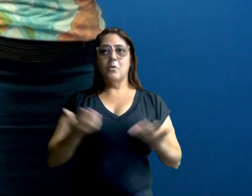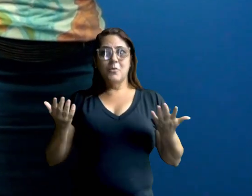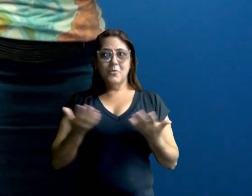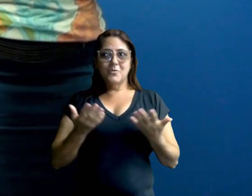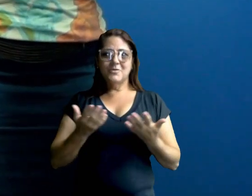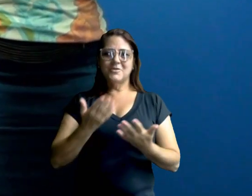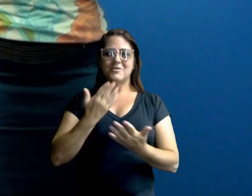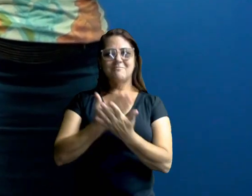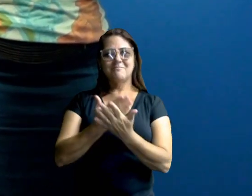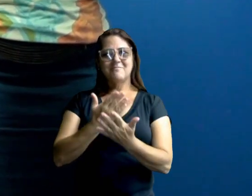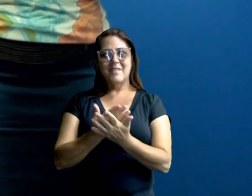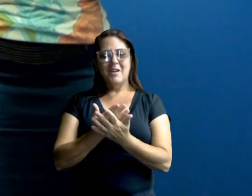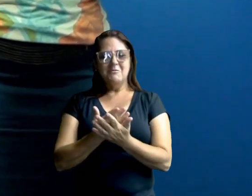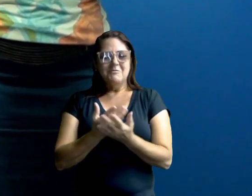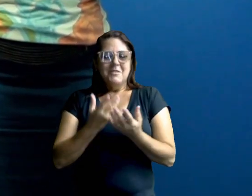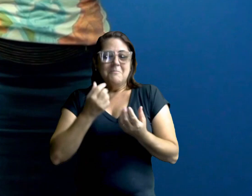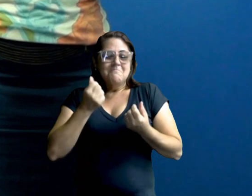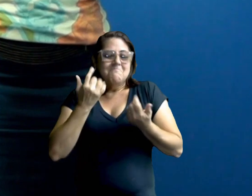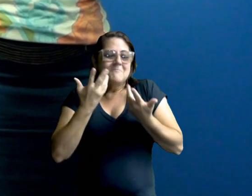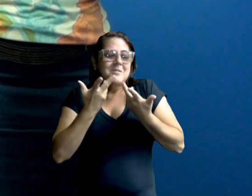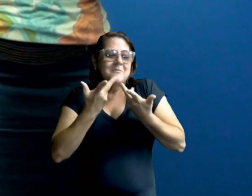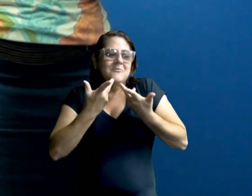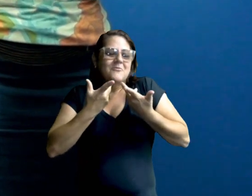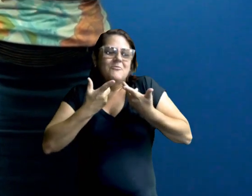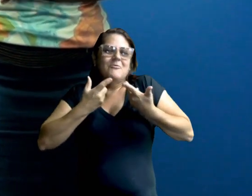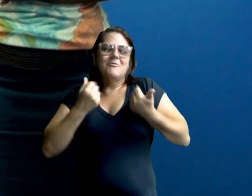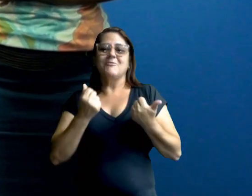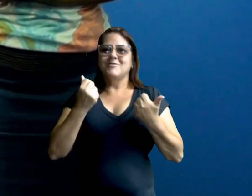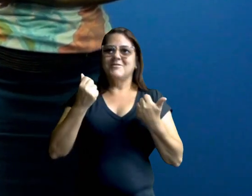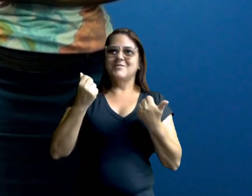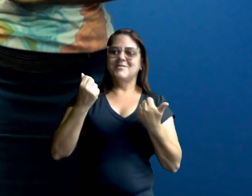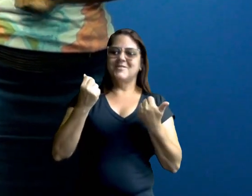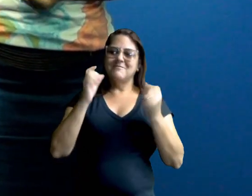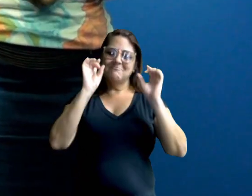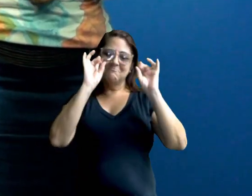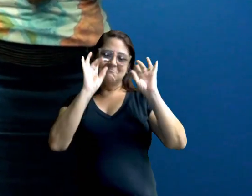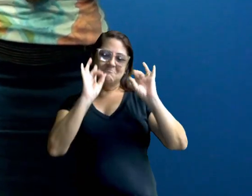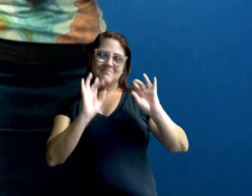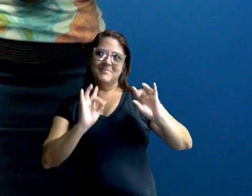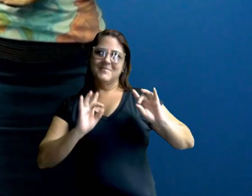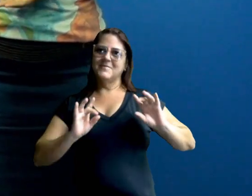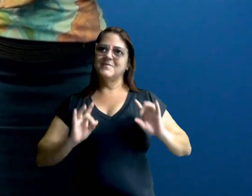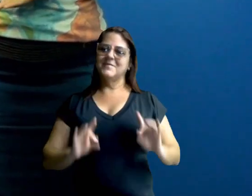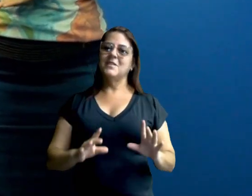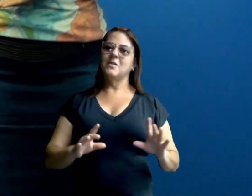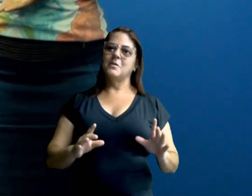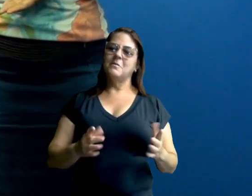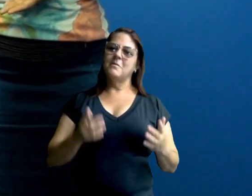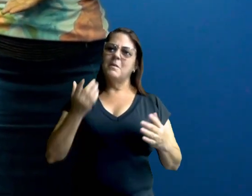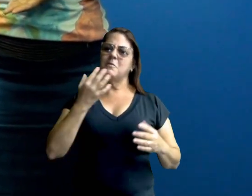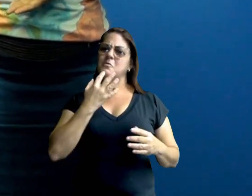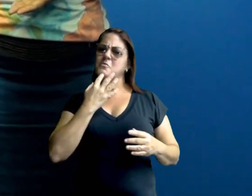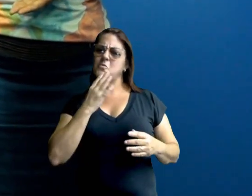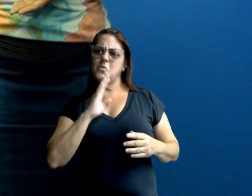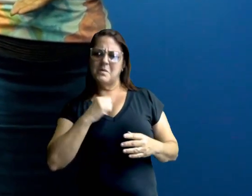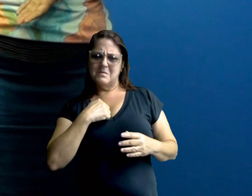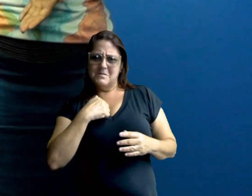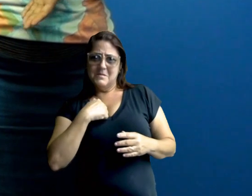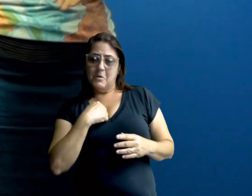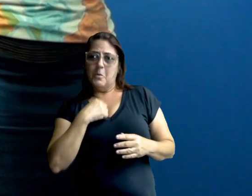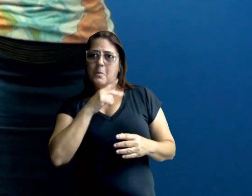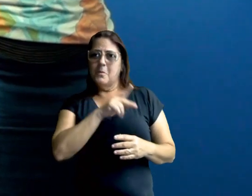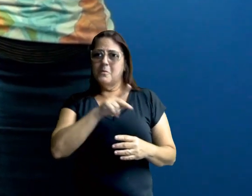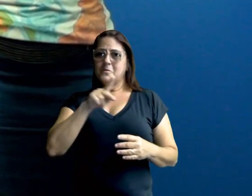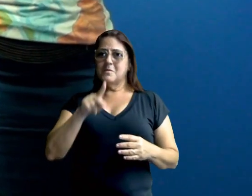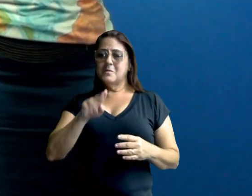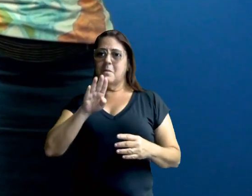a nossa aula está recheada de conhecimentos incríveis, ok? Para quem ainda não me conhece, eu sou